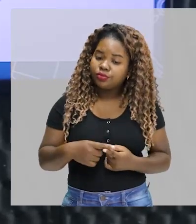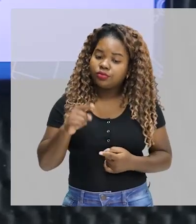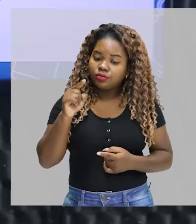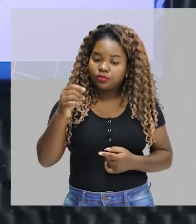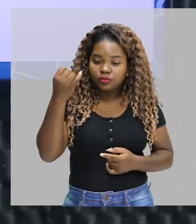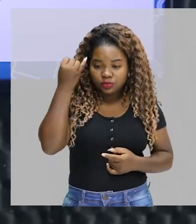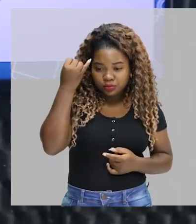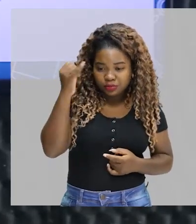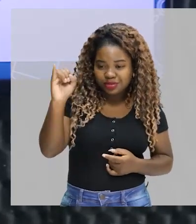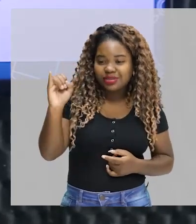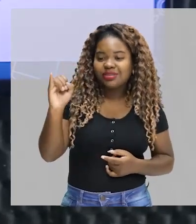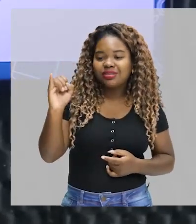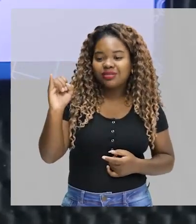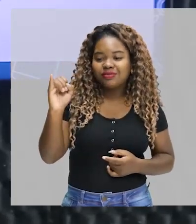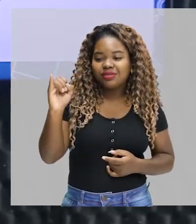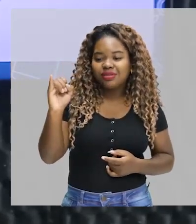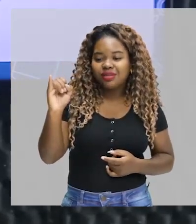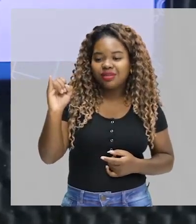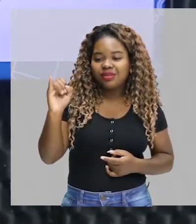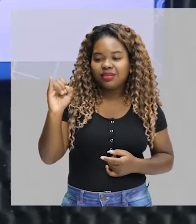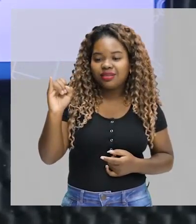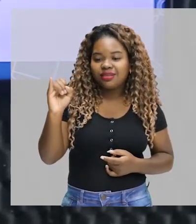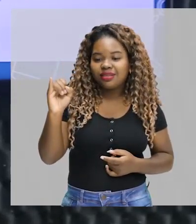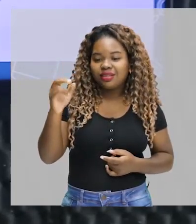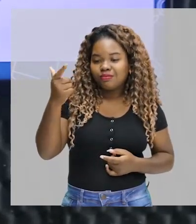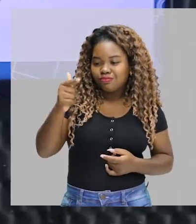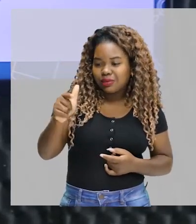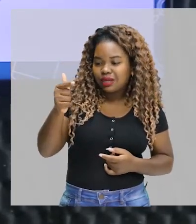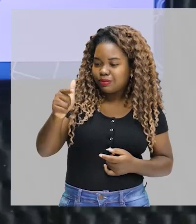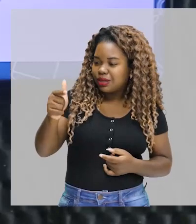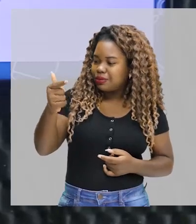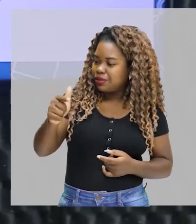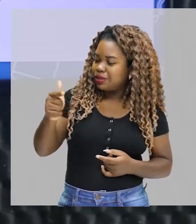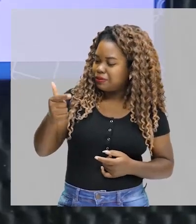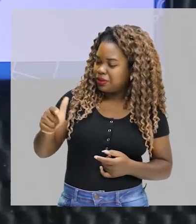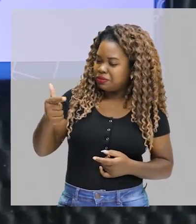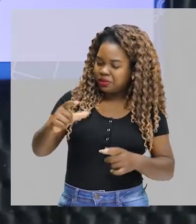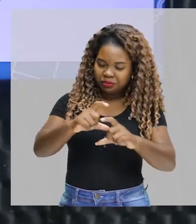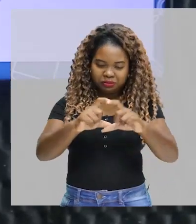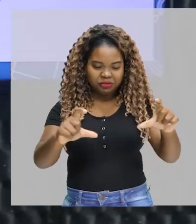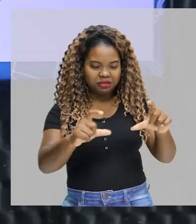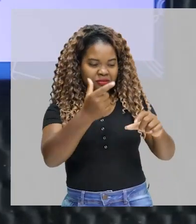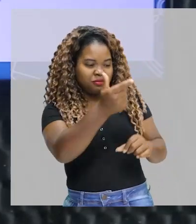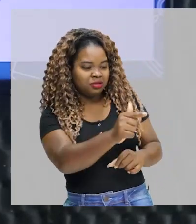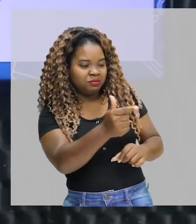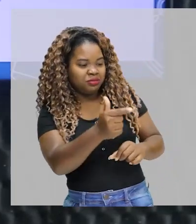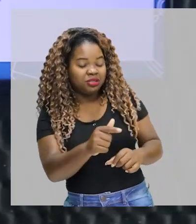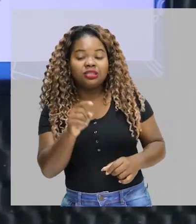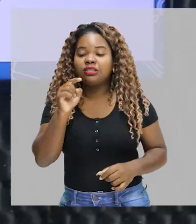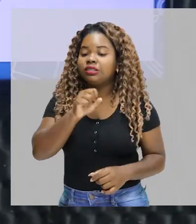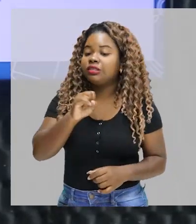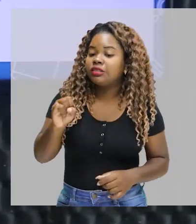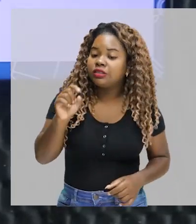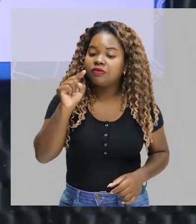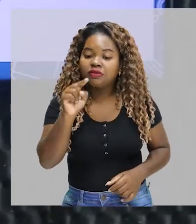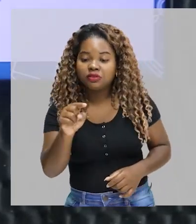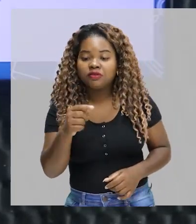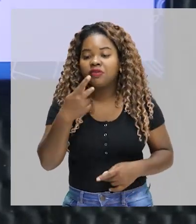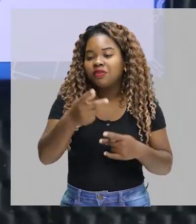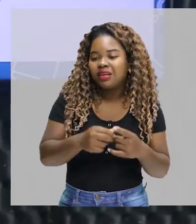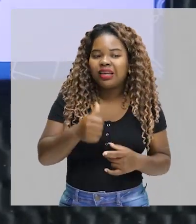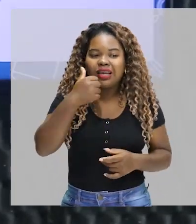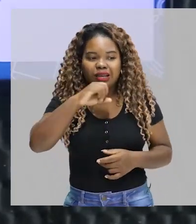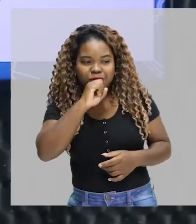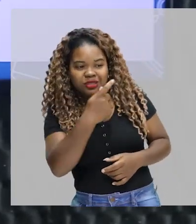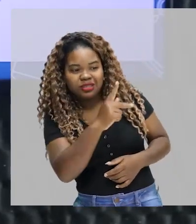evita repetition, você evita a repetição. Então, se você fica o tempo todo falando a mãe dele, a